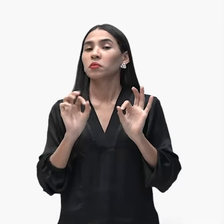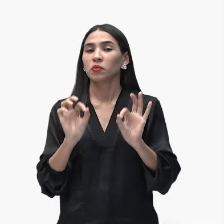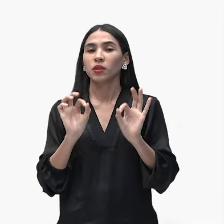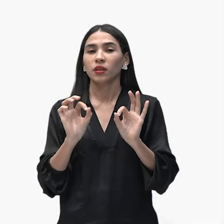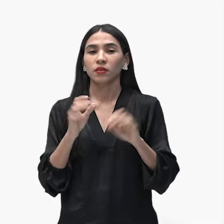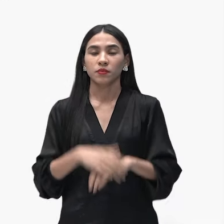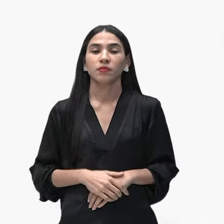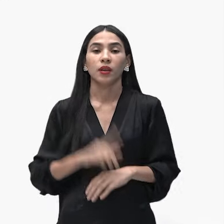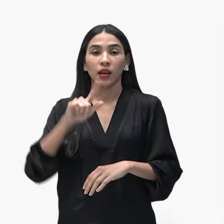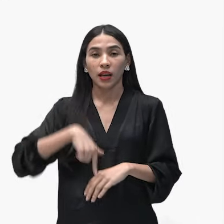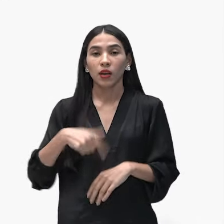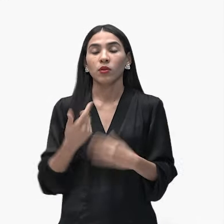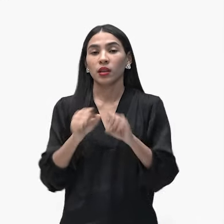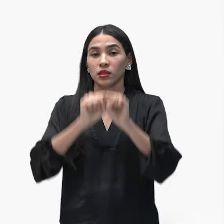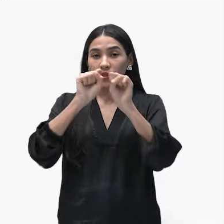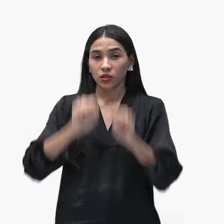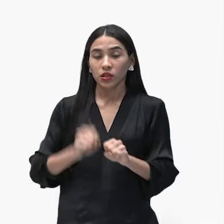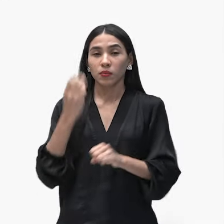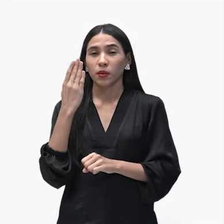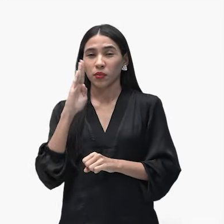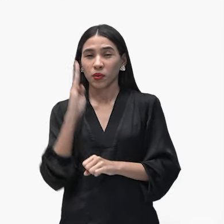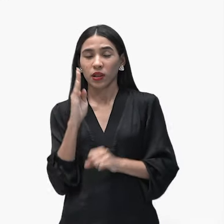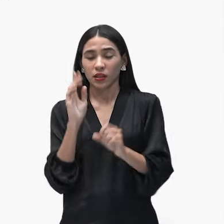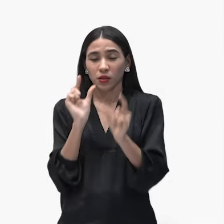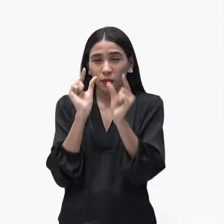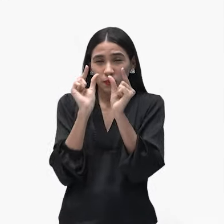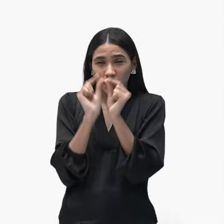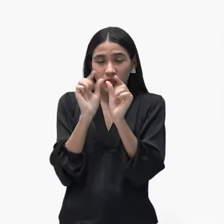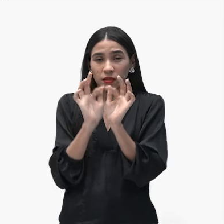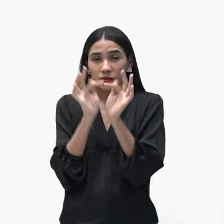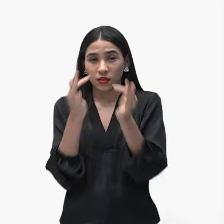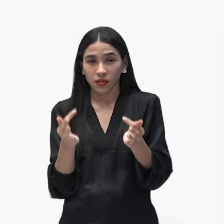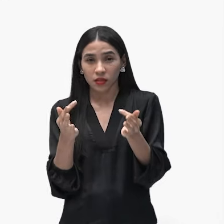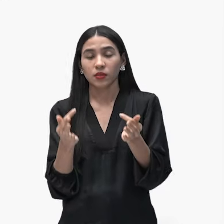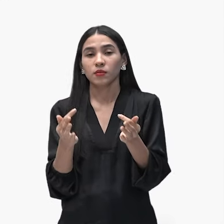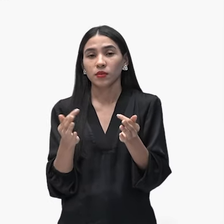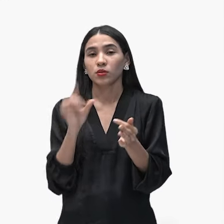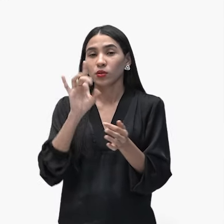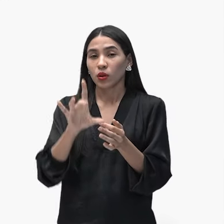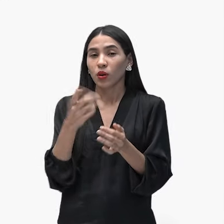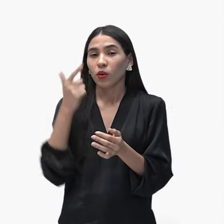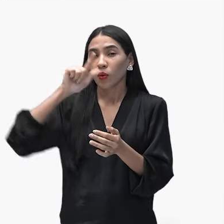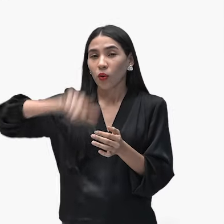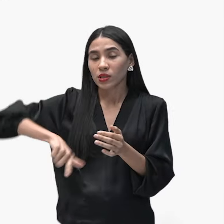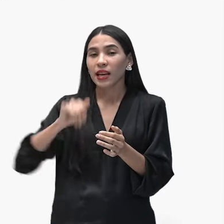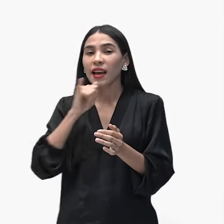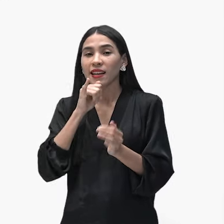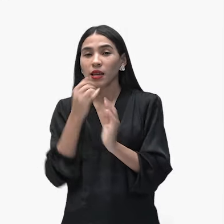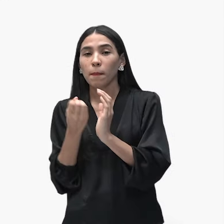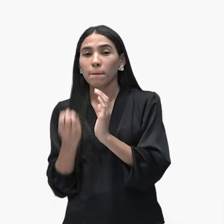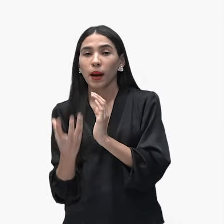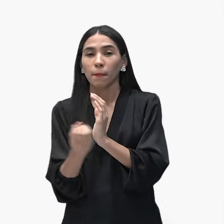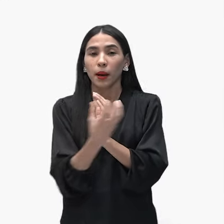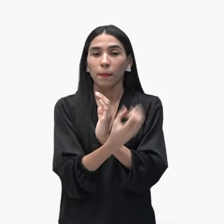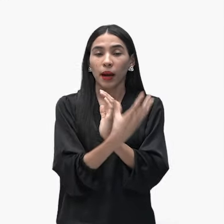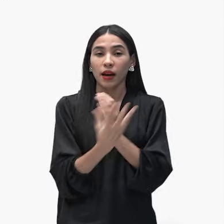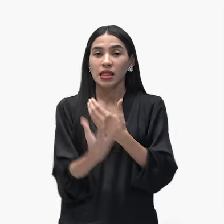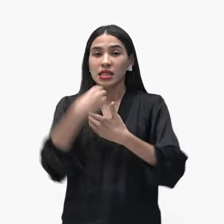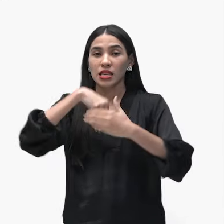sistemas biológicos muito pequenos e simples que só conseguem replicar-se dentro de células